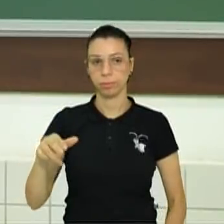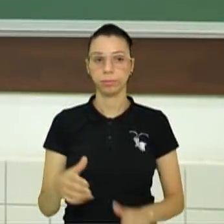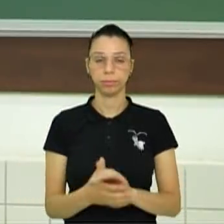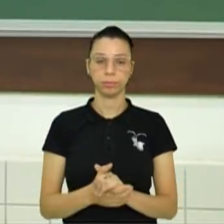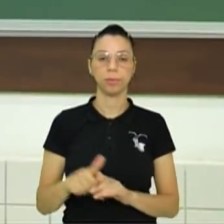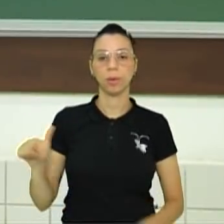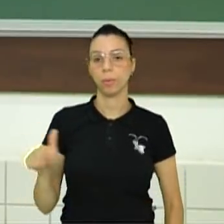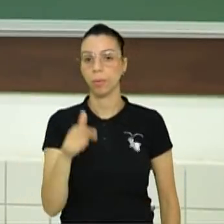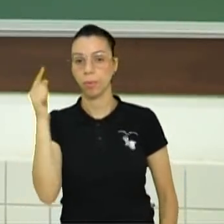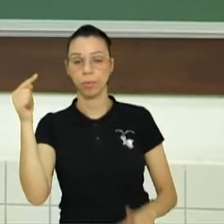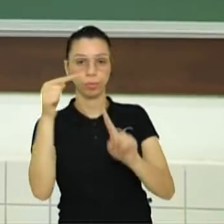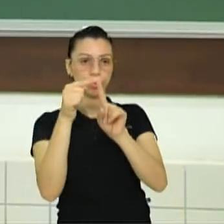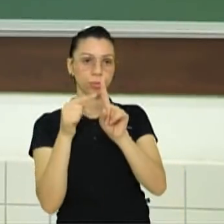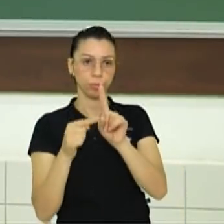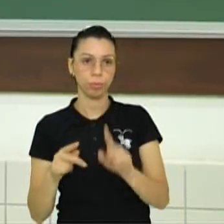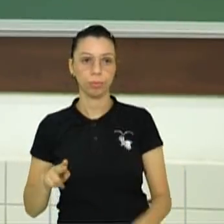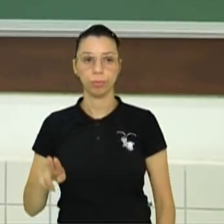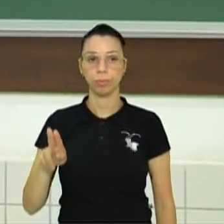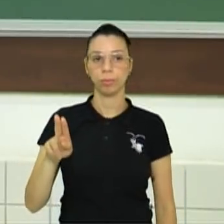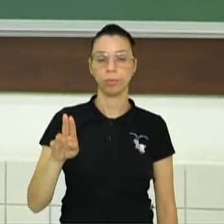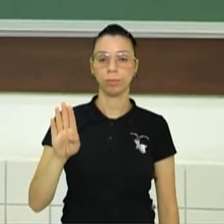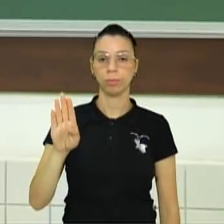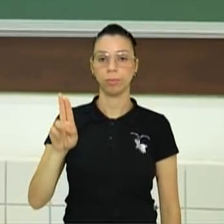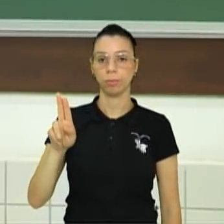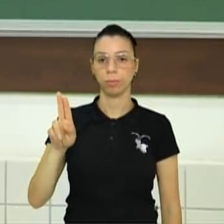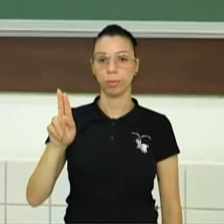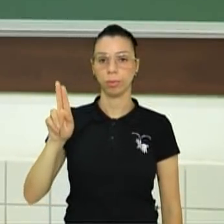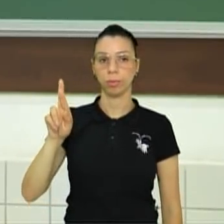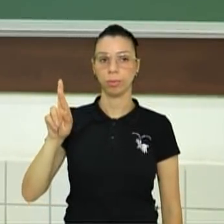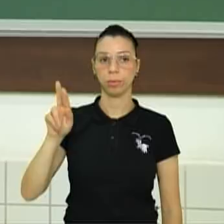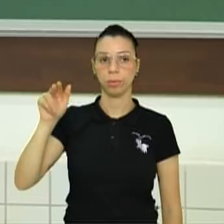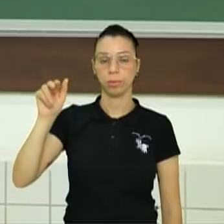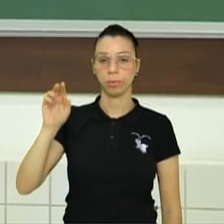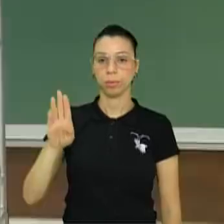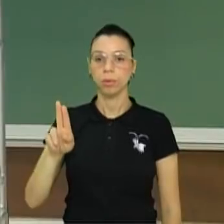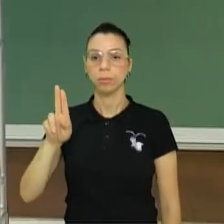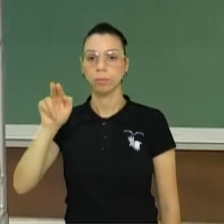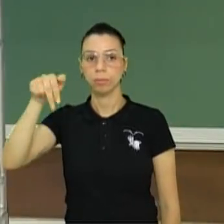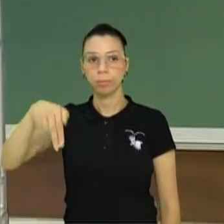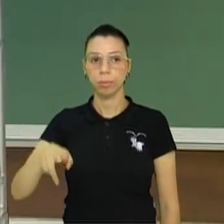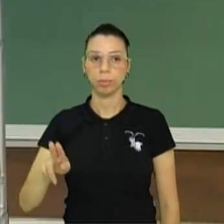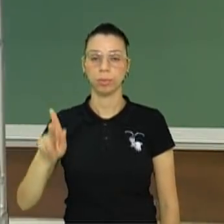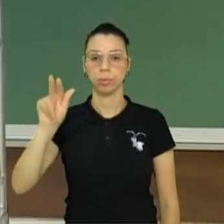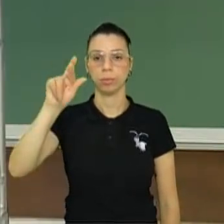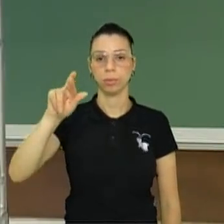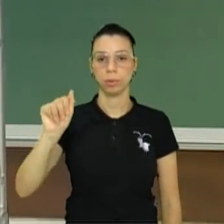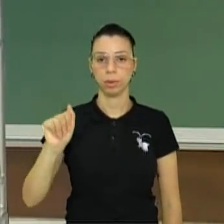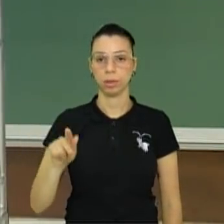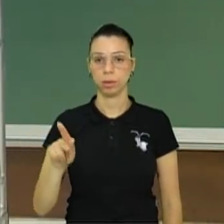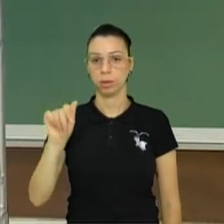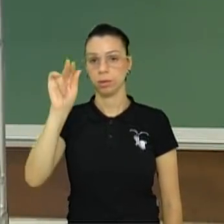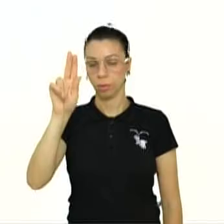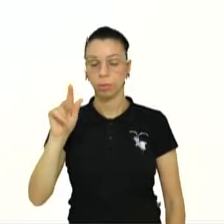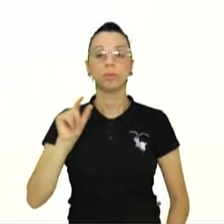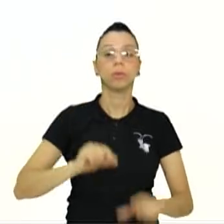Um outro estilo é o Bunraku, conhecido por teatro de bonecos no